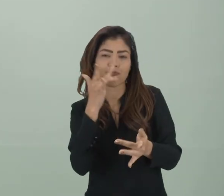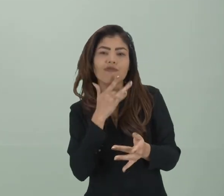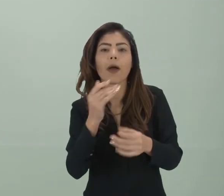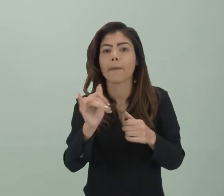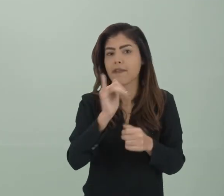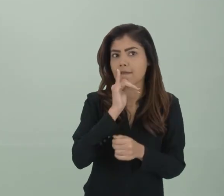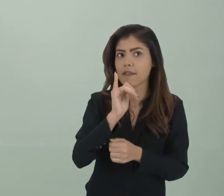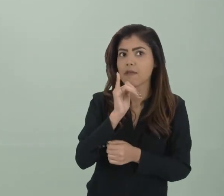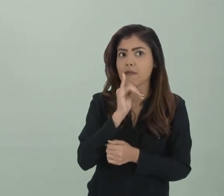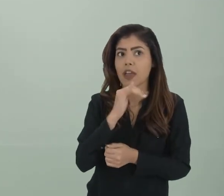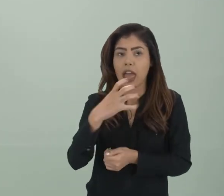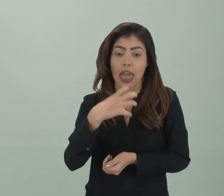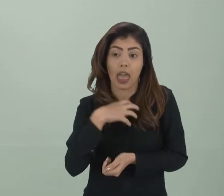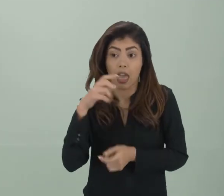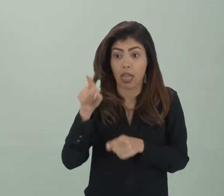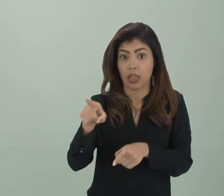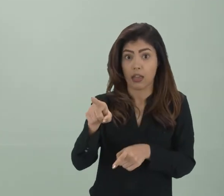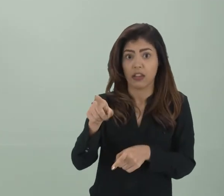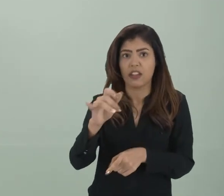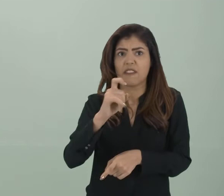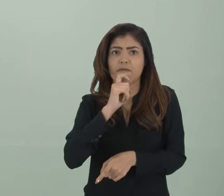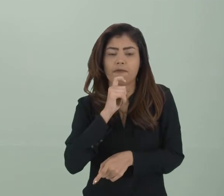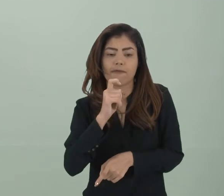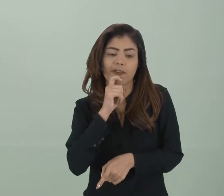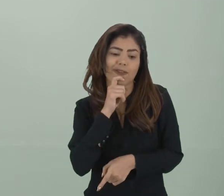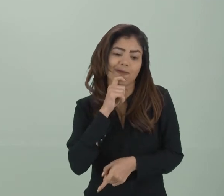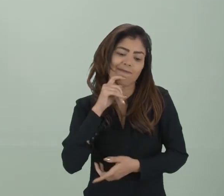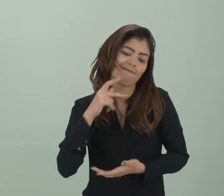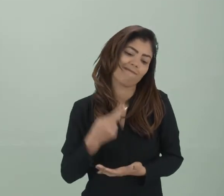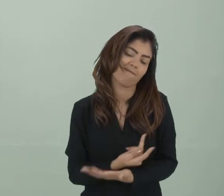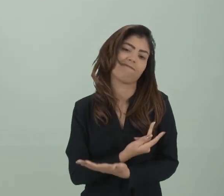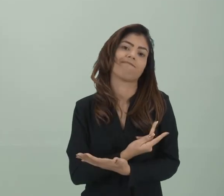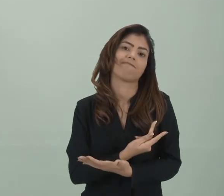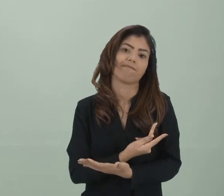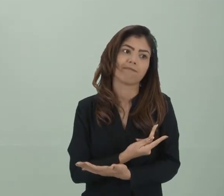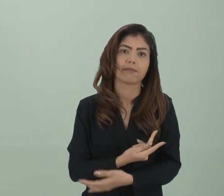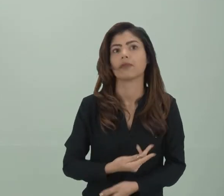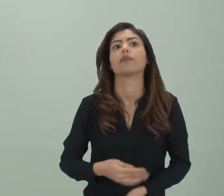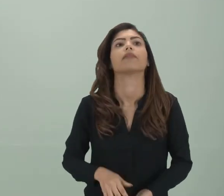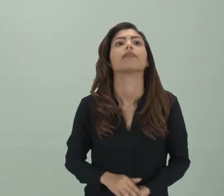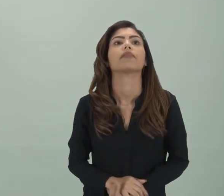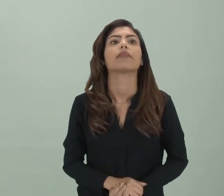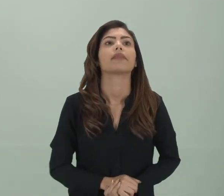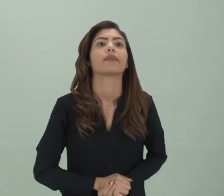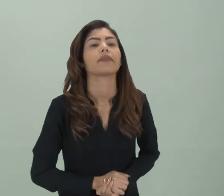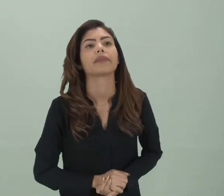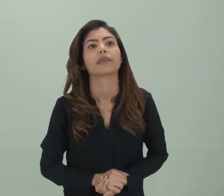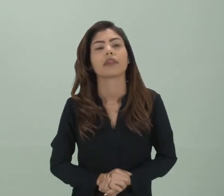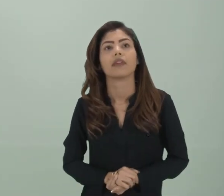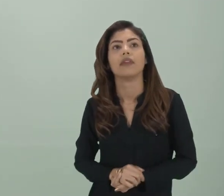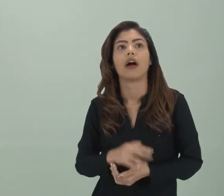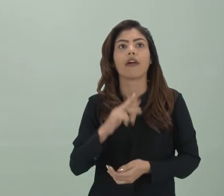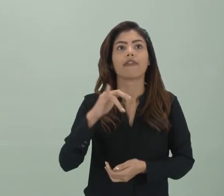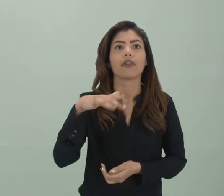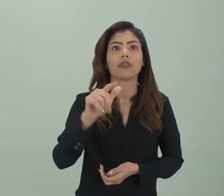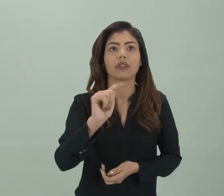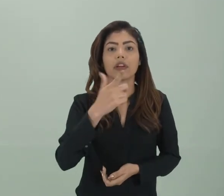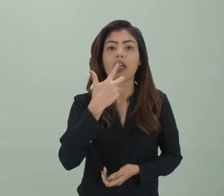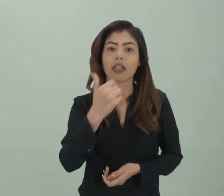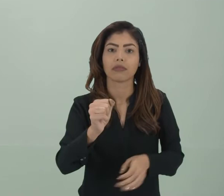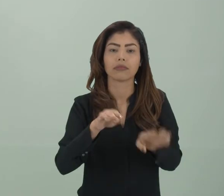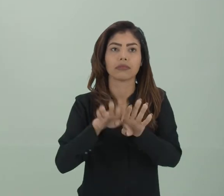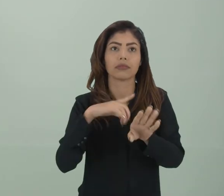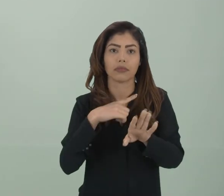como, por exemplo, ela sentiu o sabor frio da derrota. A figura de linguagem, como foi